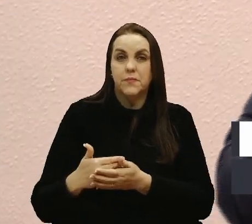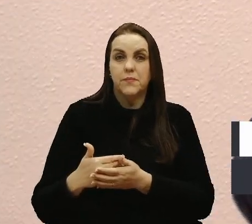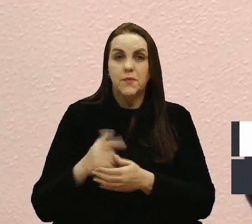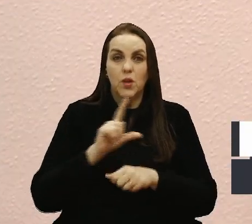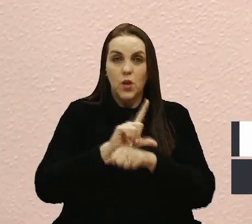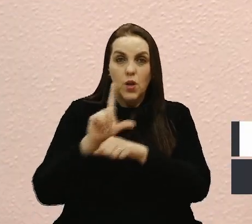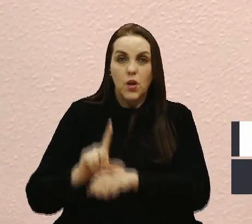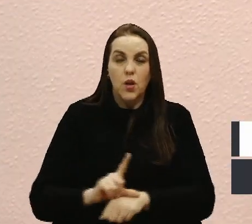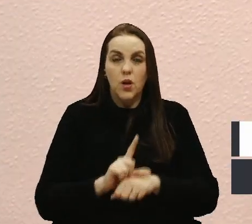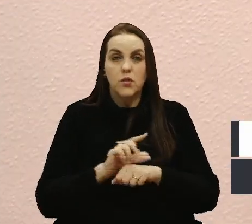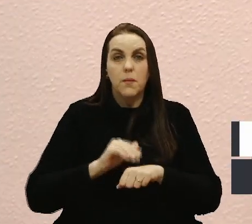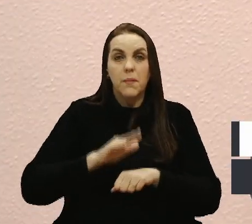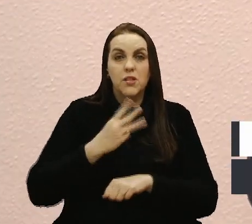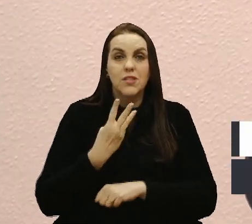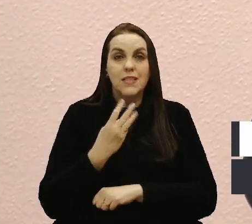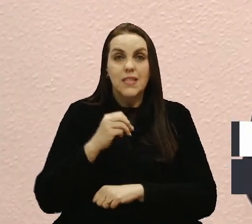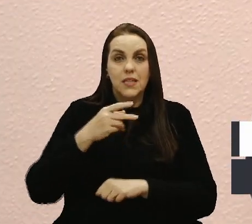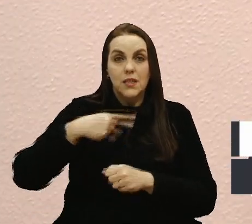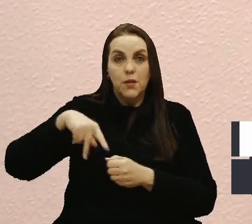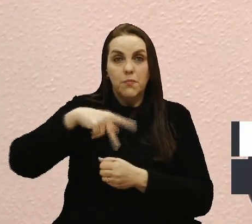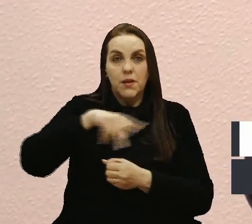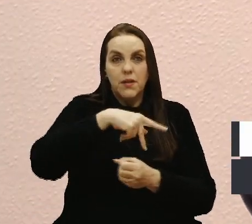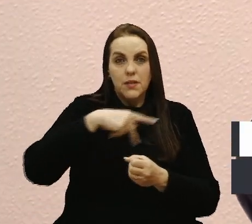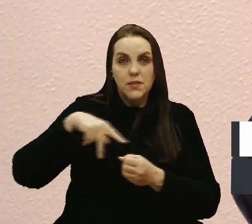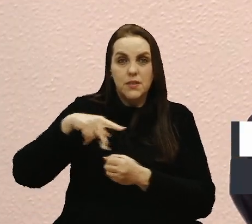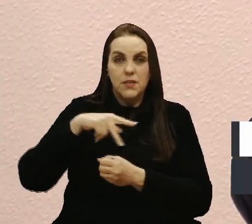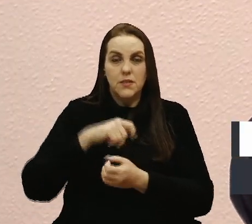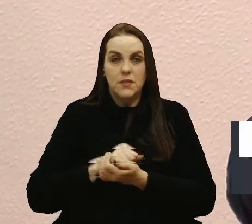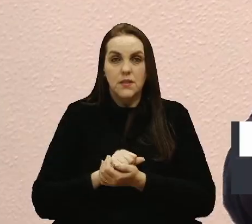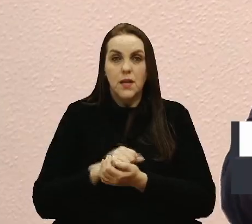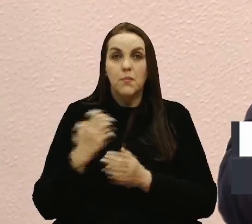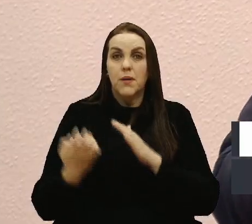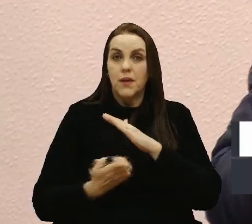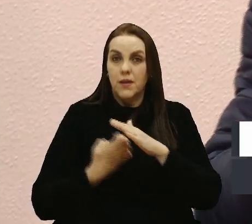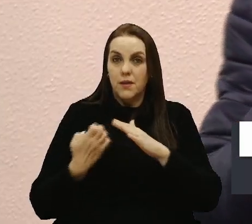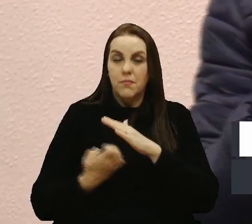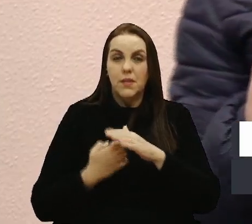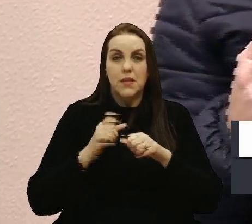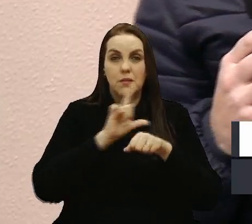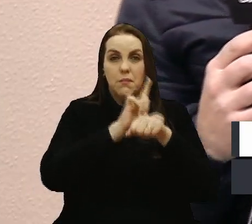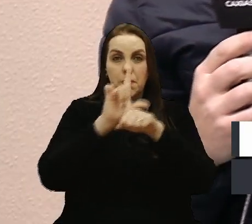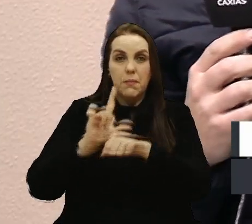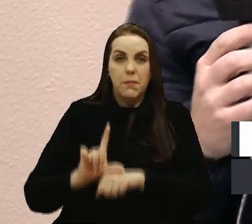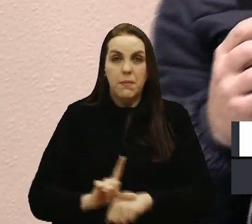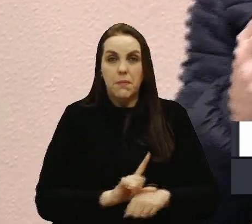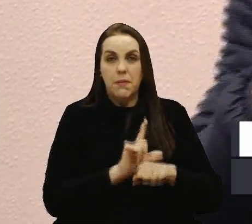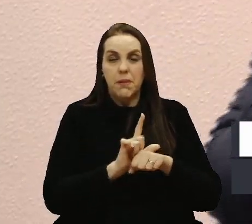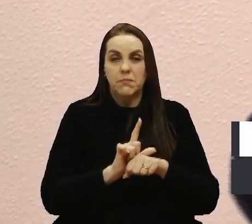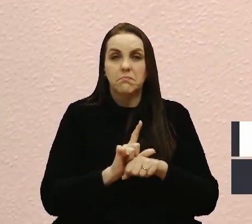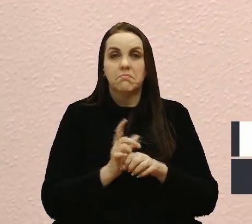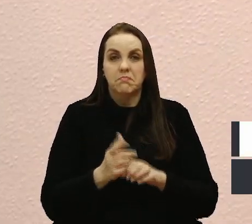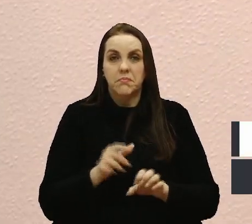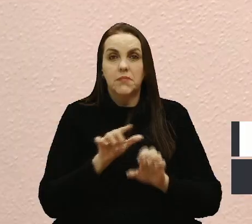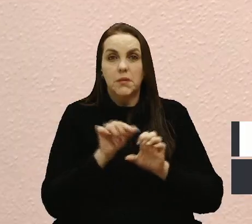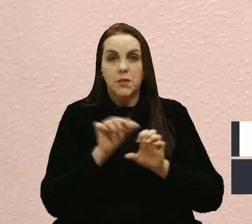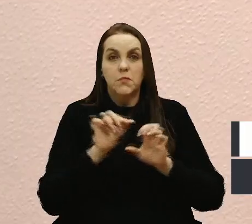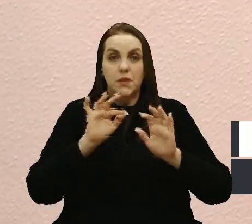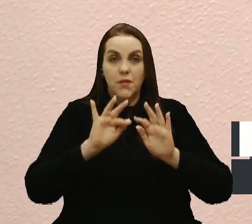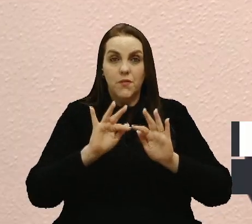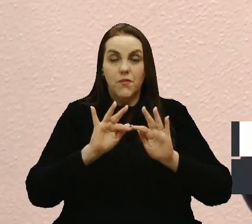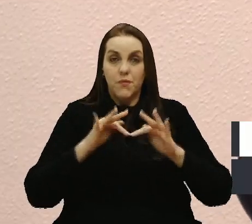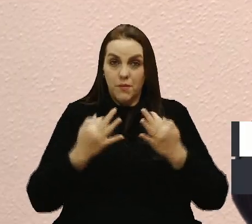lojas em mais de 30 países, uma empresa com lojas, empreendimento